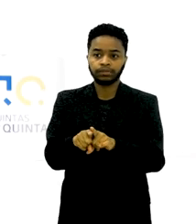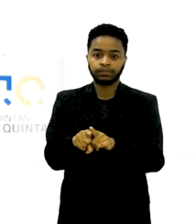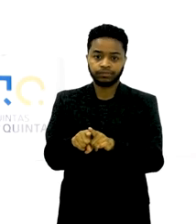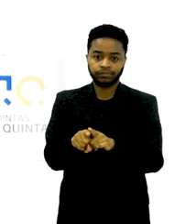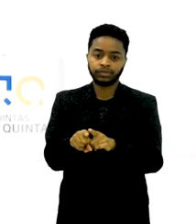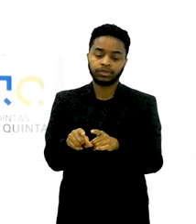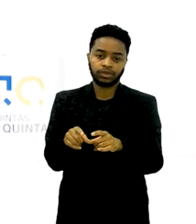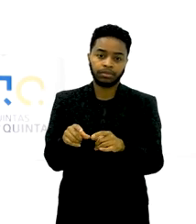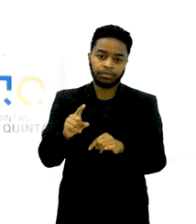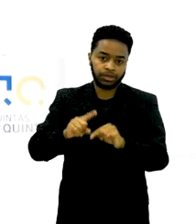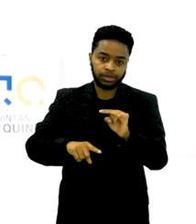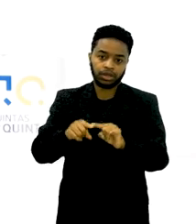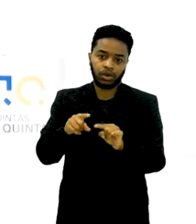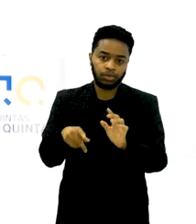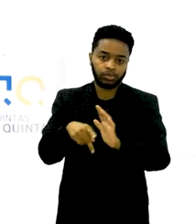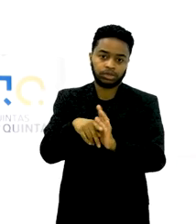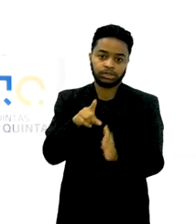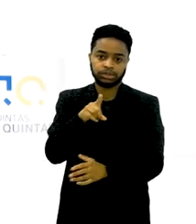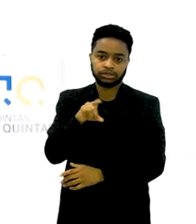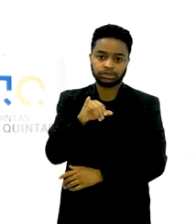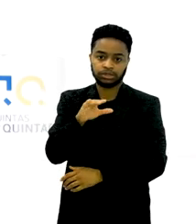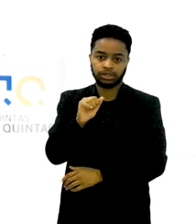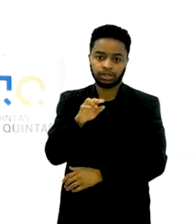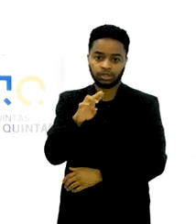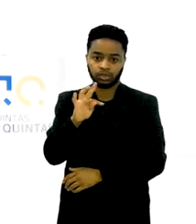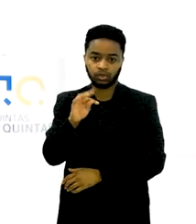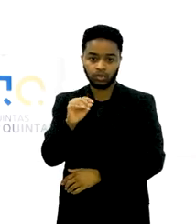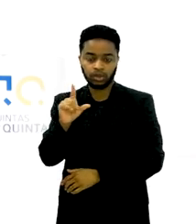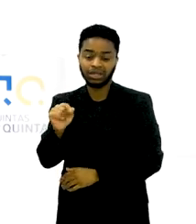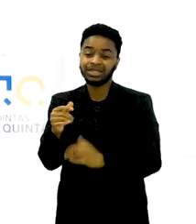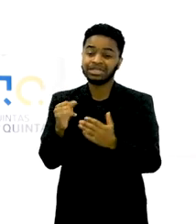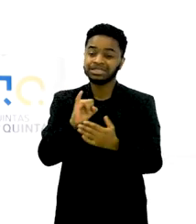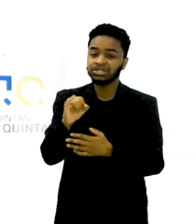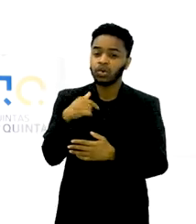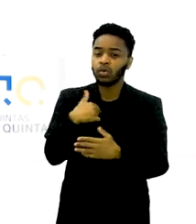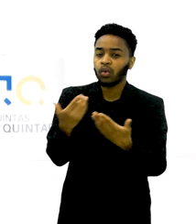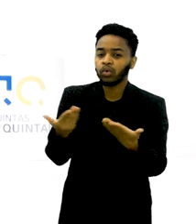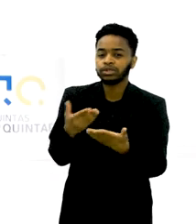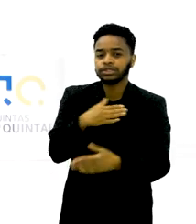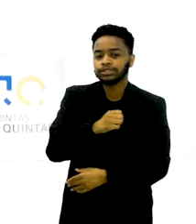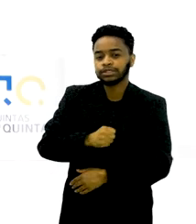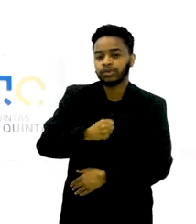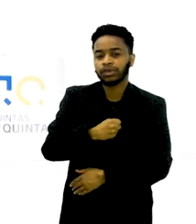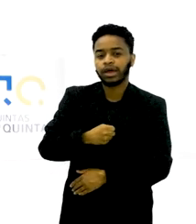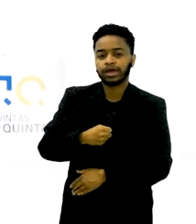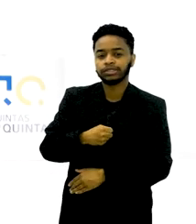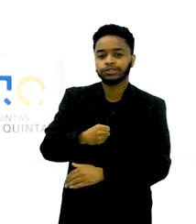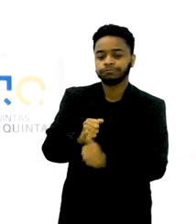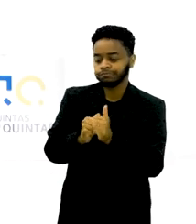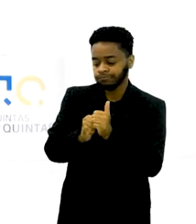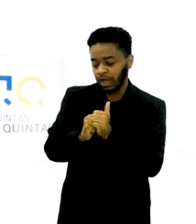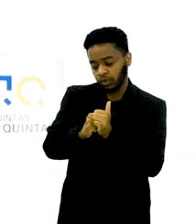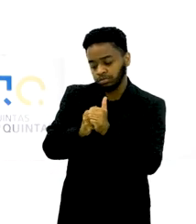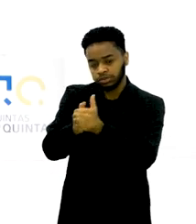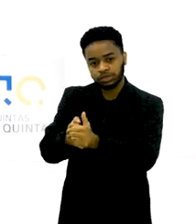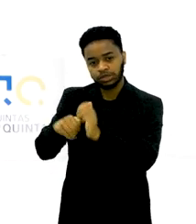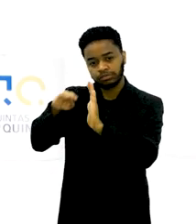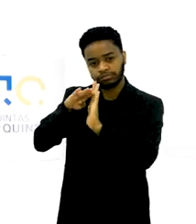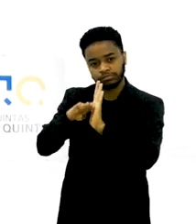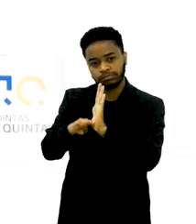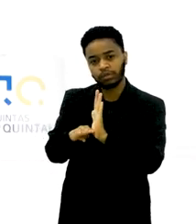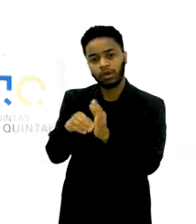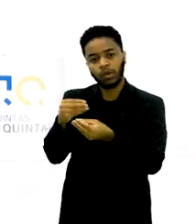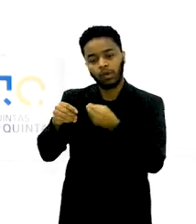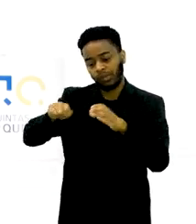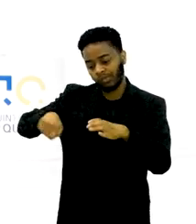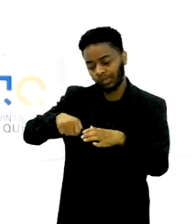Z queram receita do zicartola Então hoje quando eu sinto saudade de um xinxin só abre o livro lá ó vou seguindo o passo a passo sai